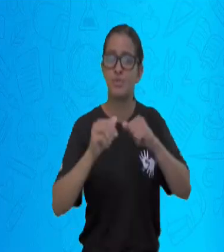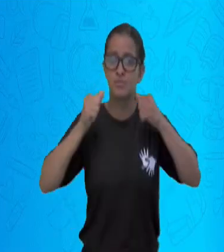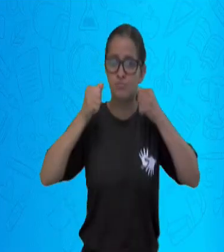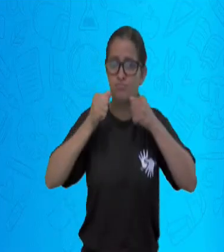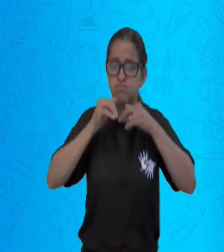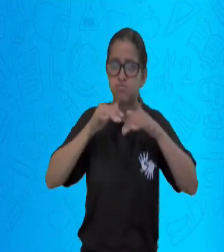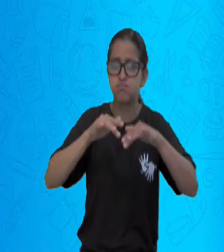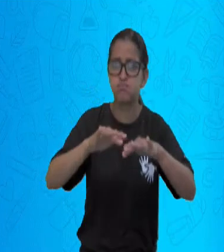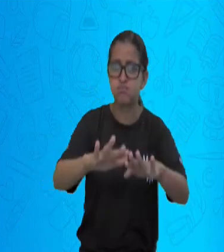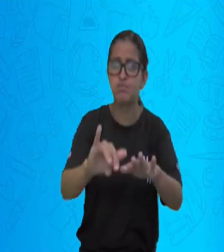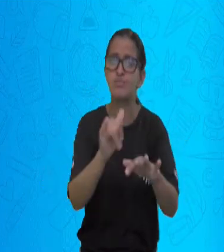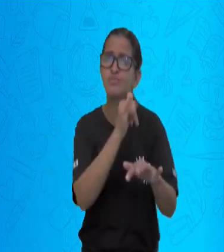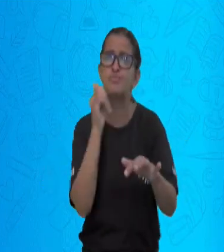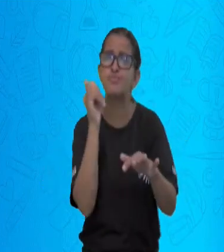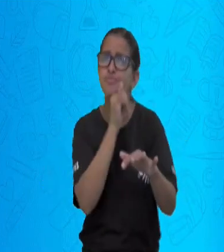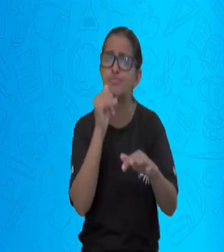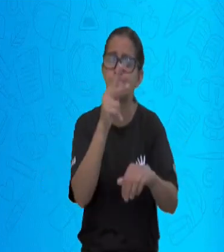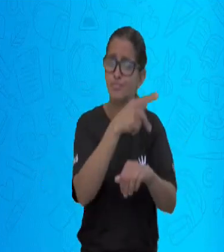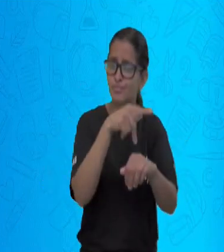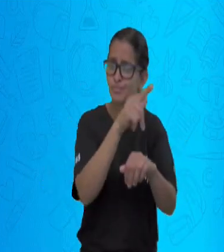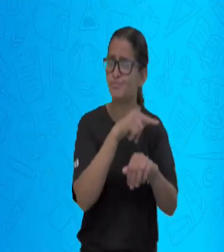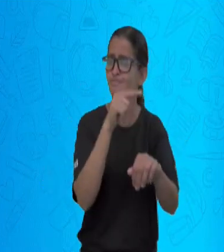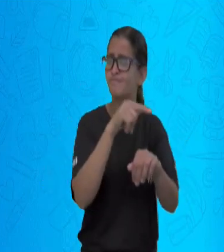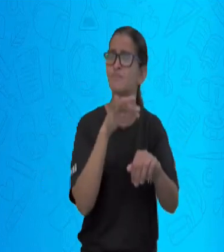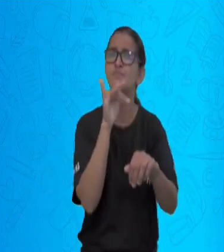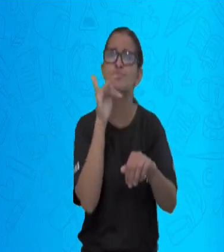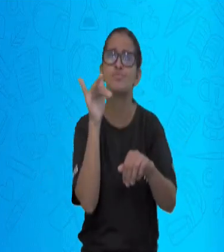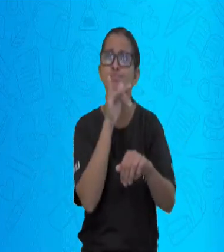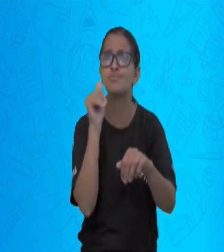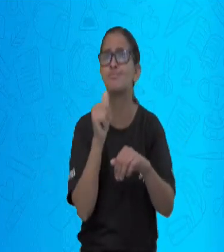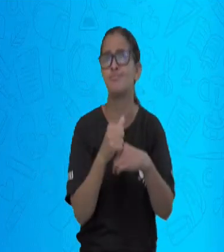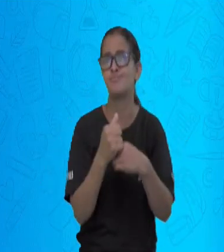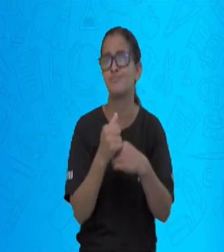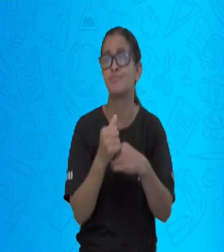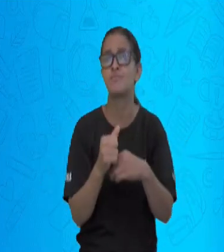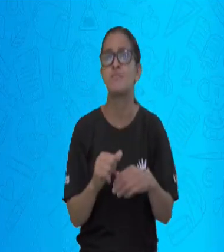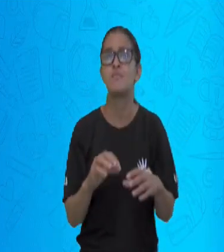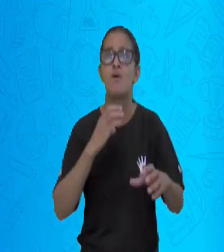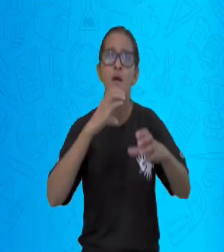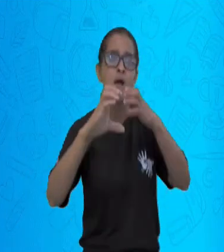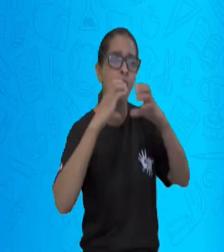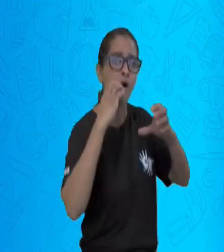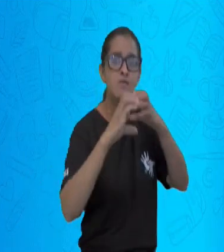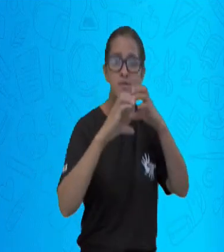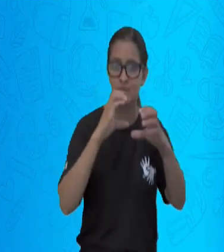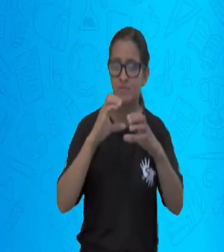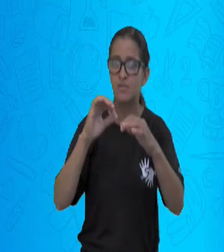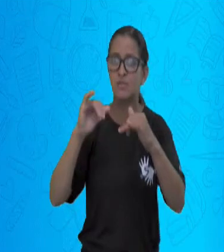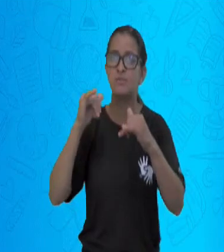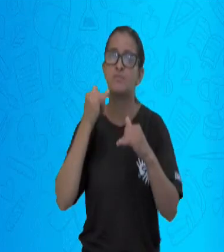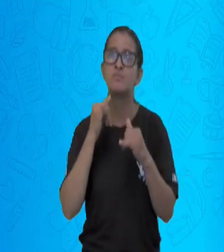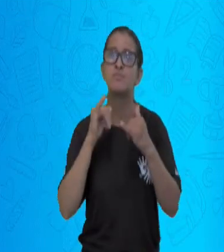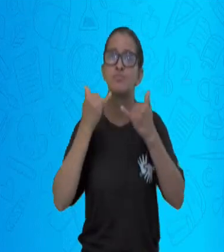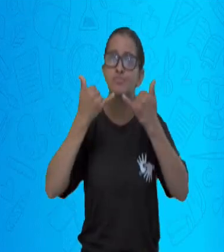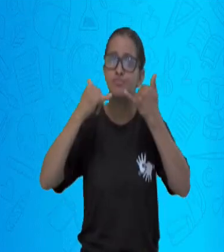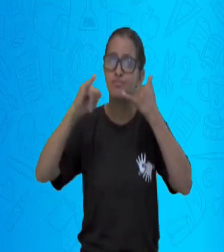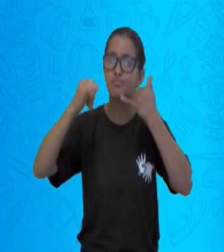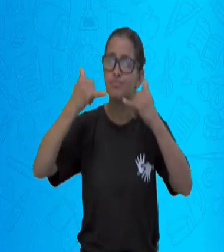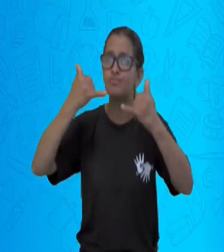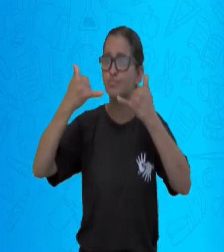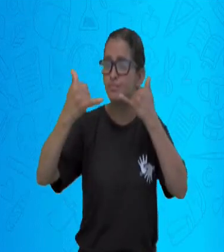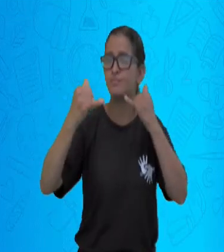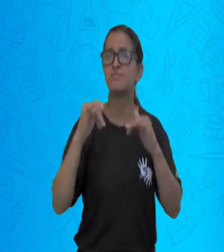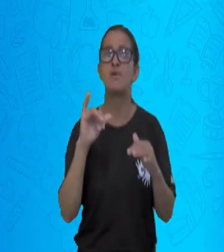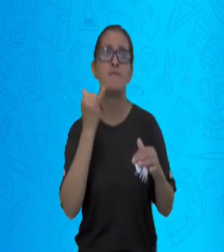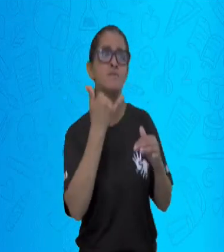lá da Itália e já veio rapidamente nos canais de comunicação. Mas o que de benefício, de malefício trouxe?